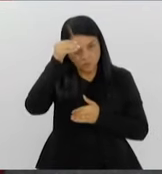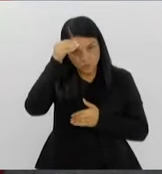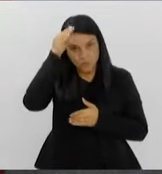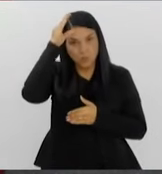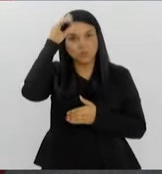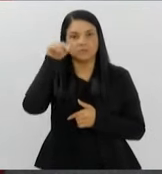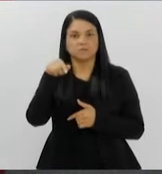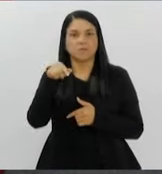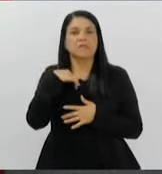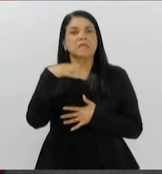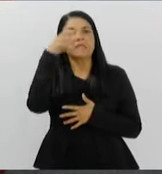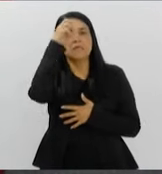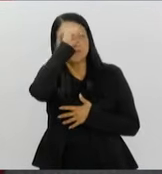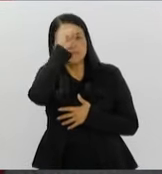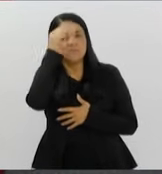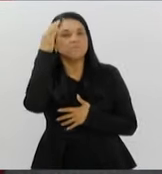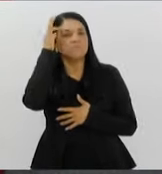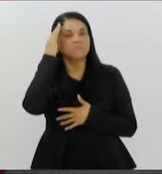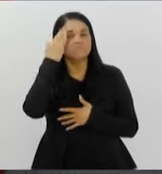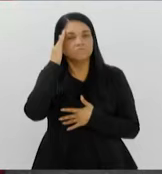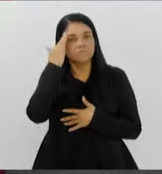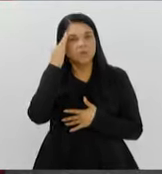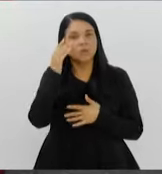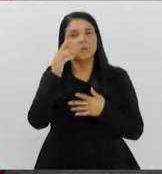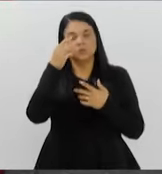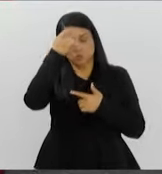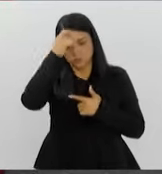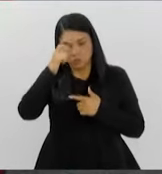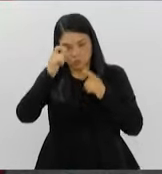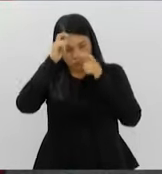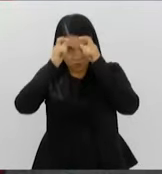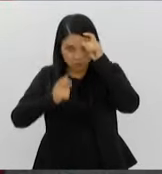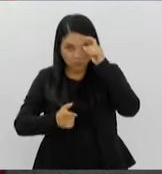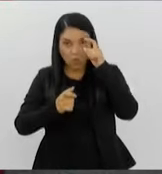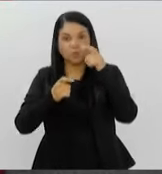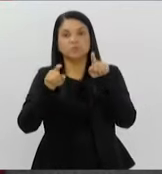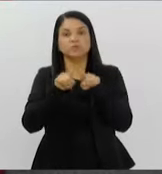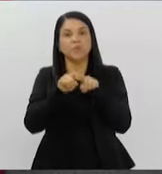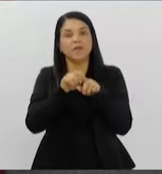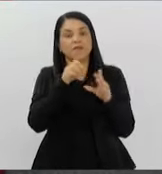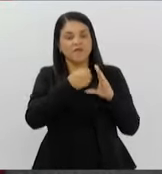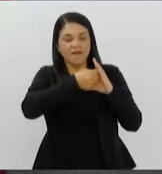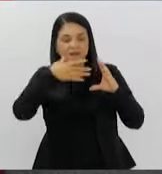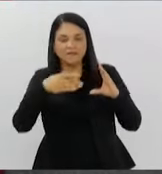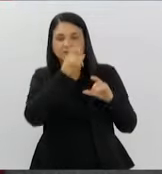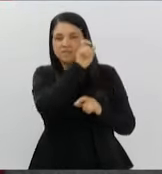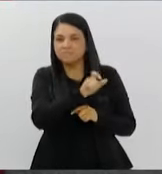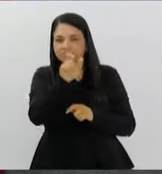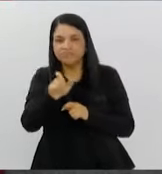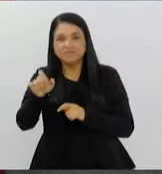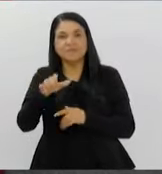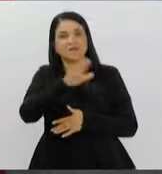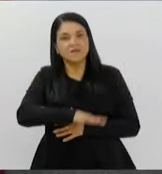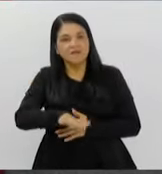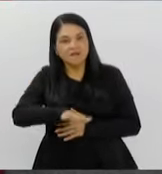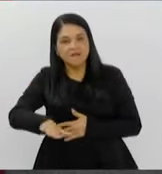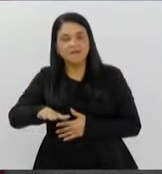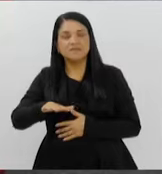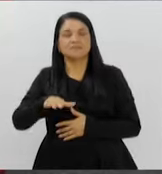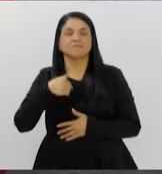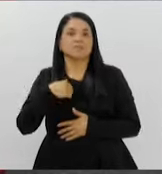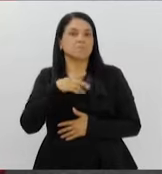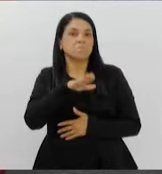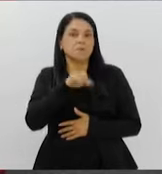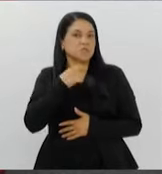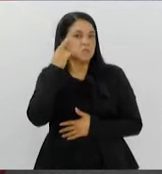para compreender o transtorno e as necessidades de cada criança e as características. Tem muitas mães que não sabem, né, e com toda